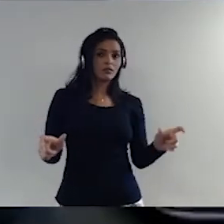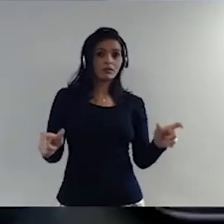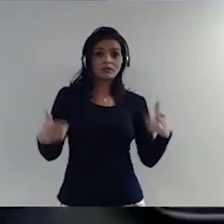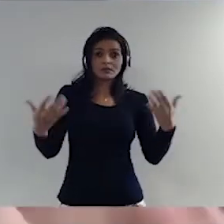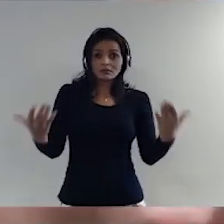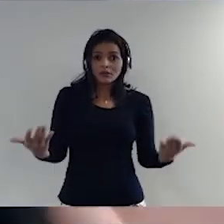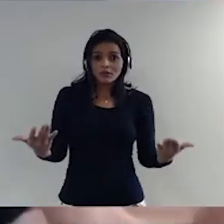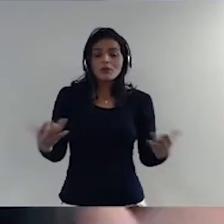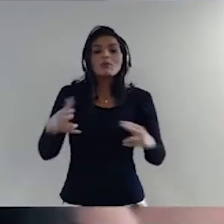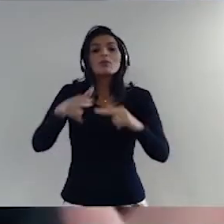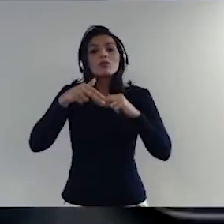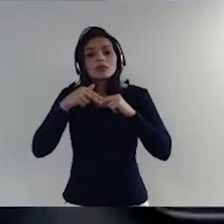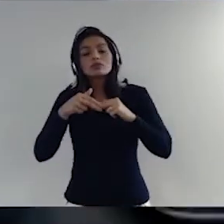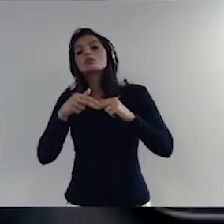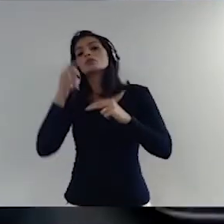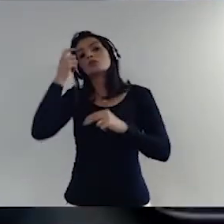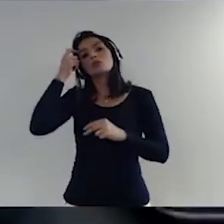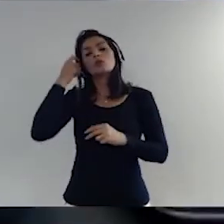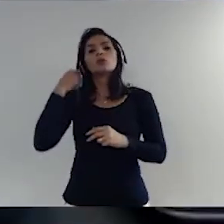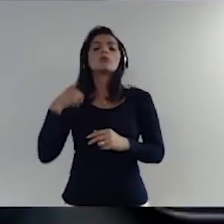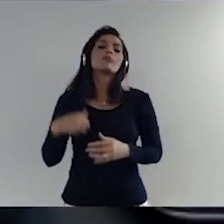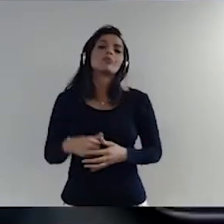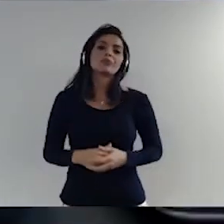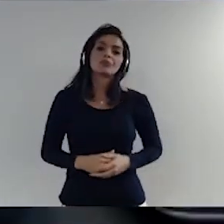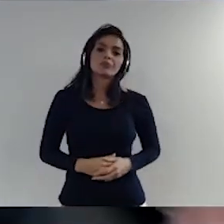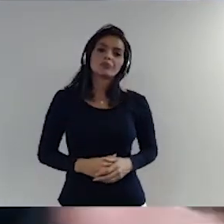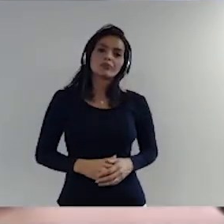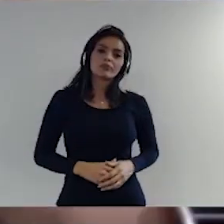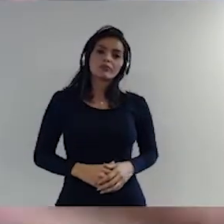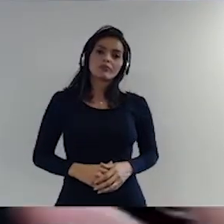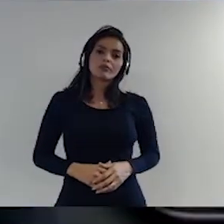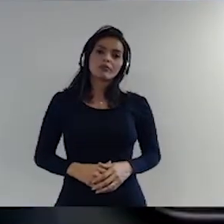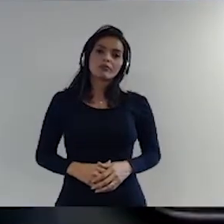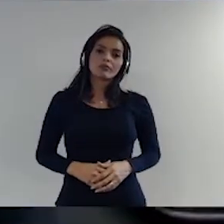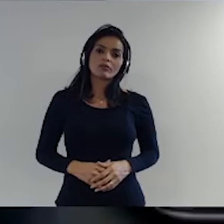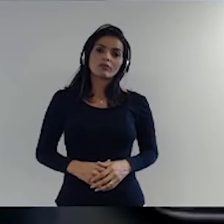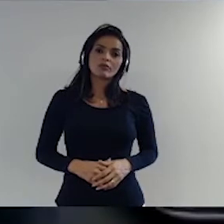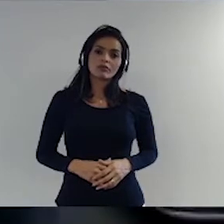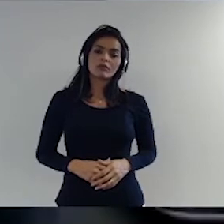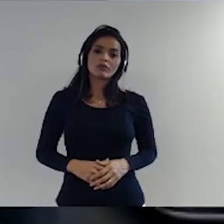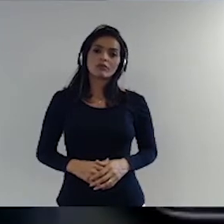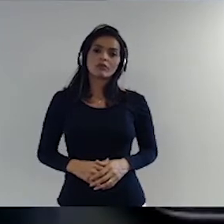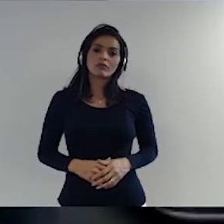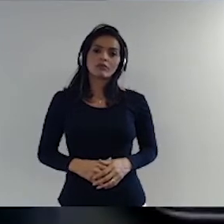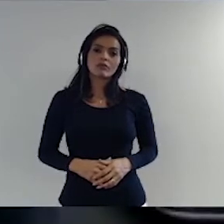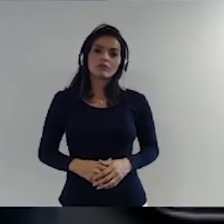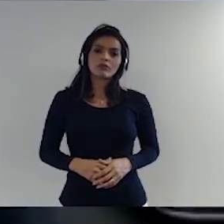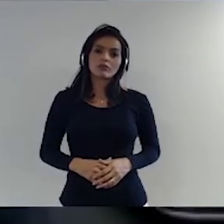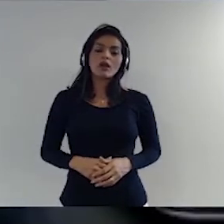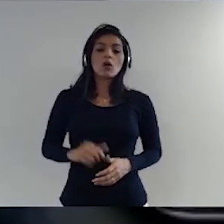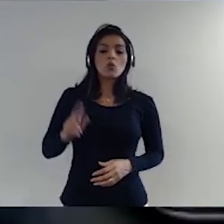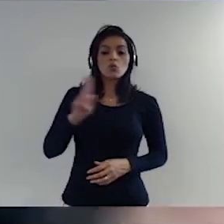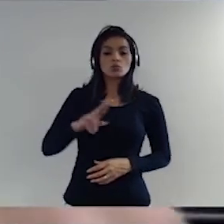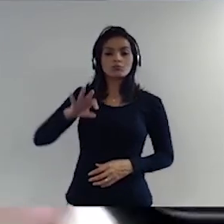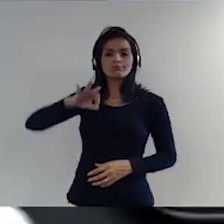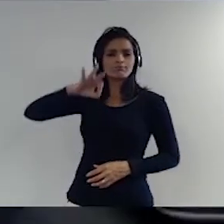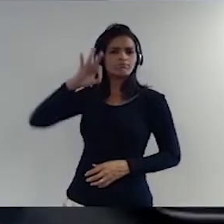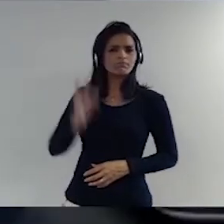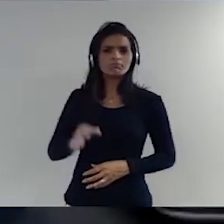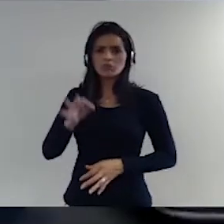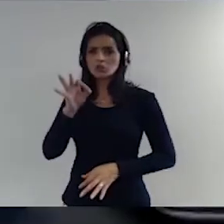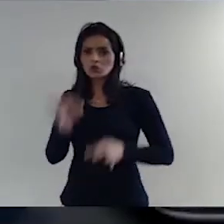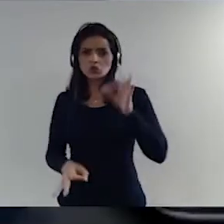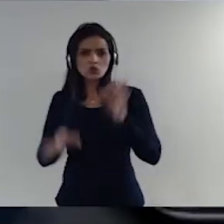Por isso, este instrumento de aplicação efetiva da justiça não pode sofrer